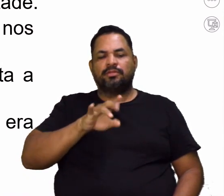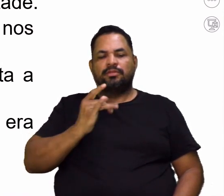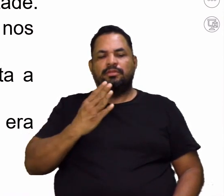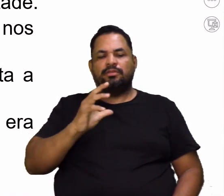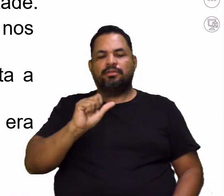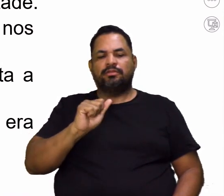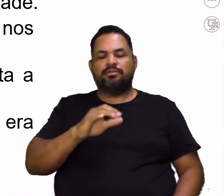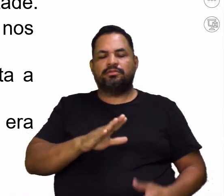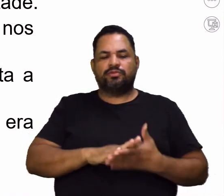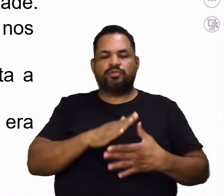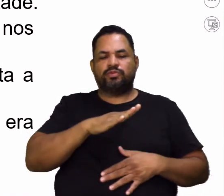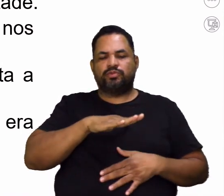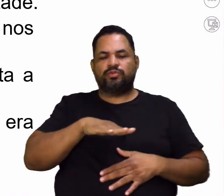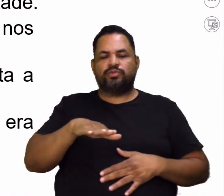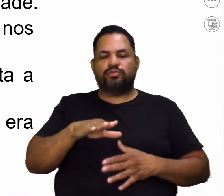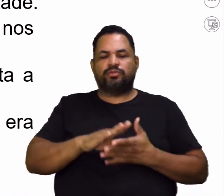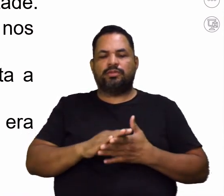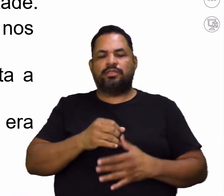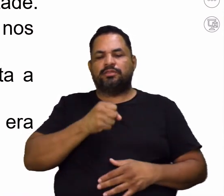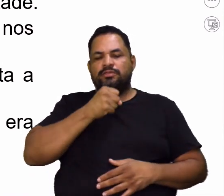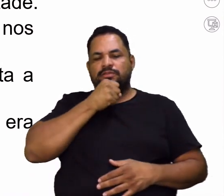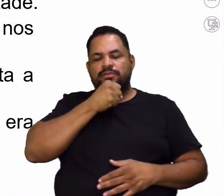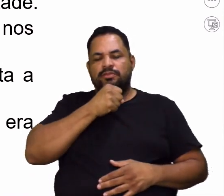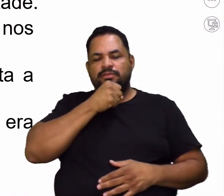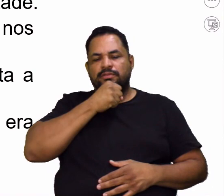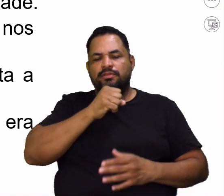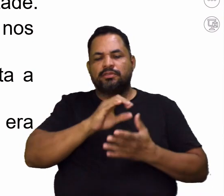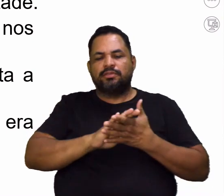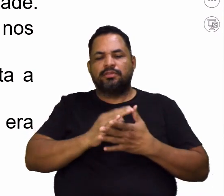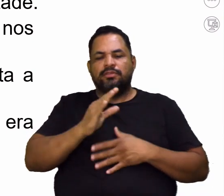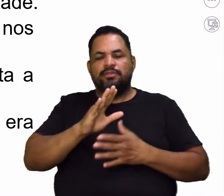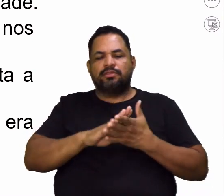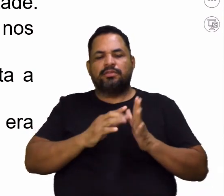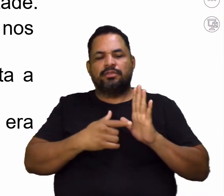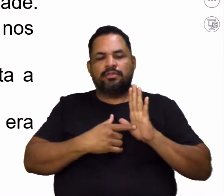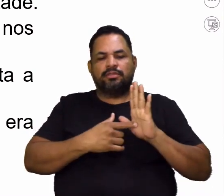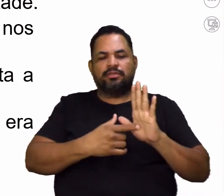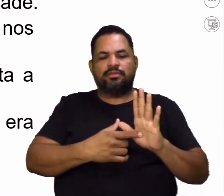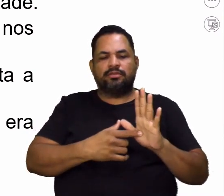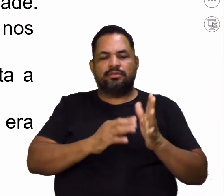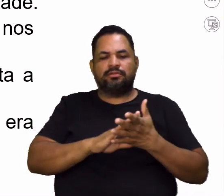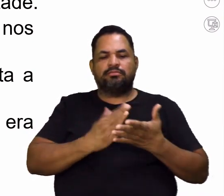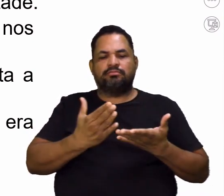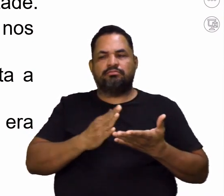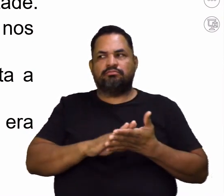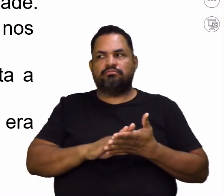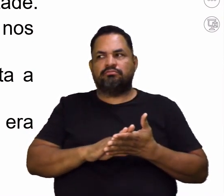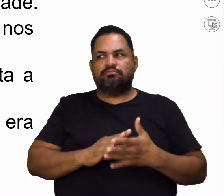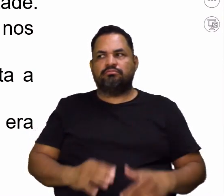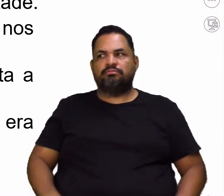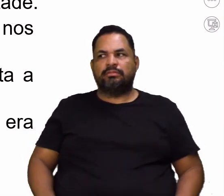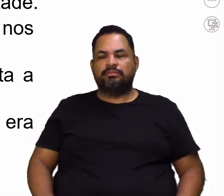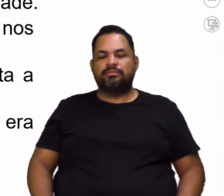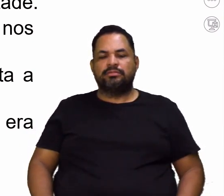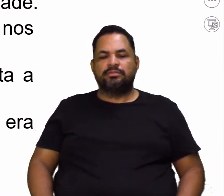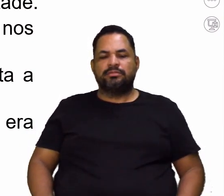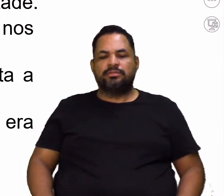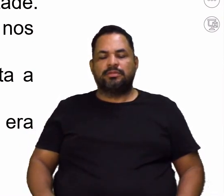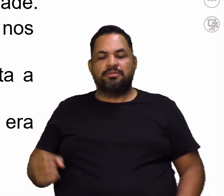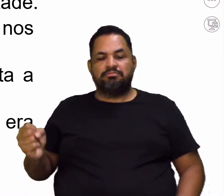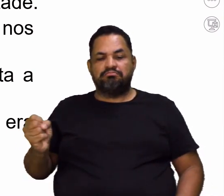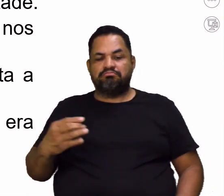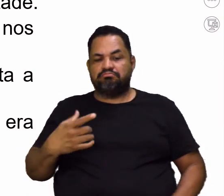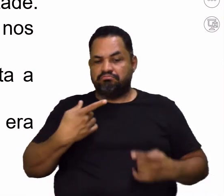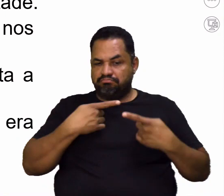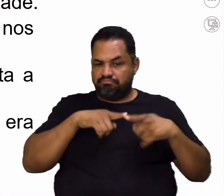Sérgio e representa a intimidade o abuso sobre os mais novos tem